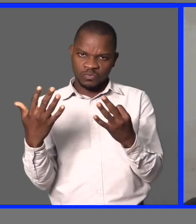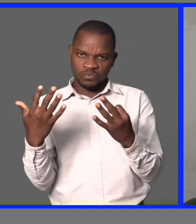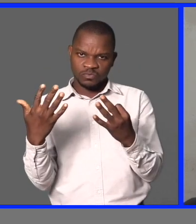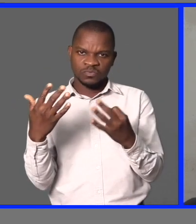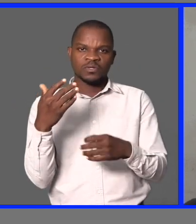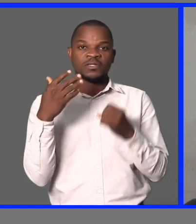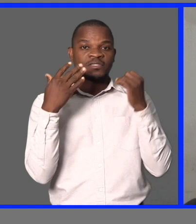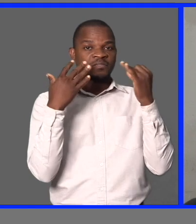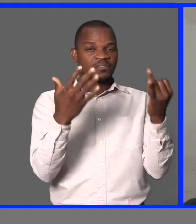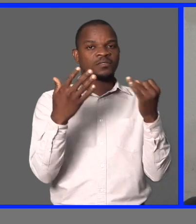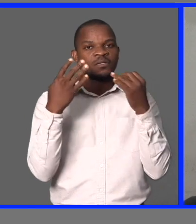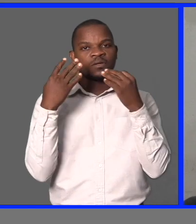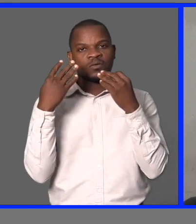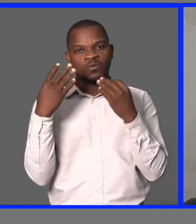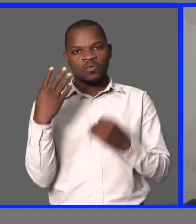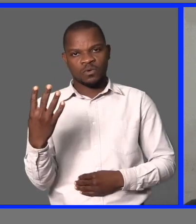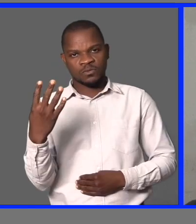84-22-68-74-0. Tenho outro aqui do meu primo, que é